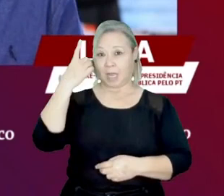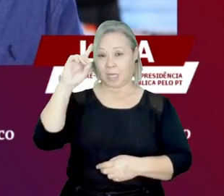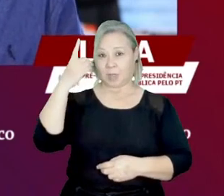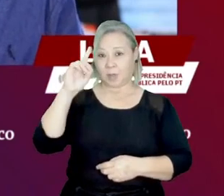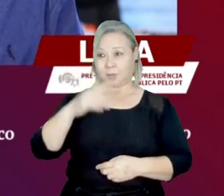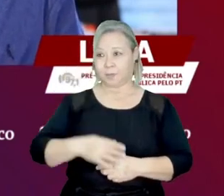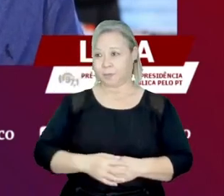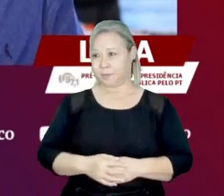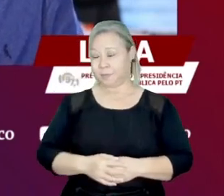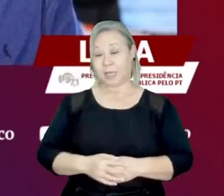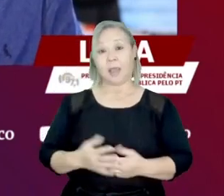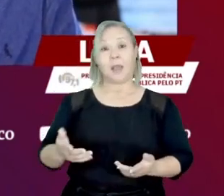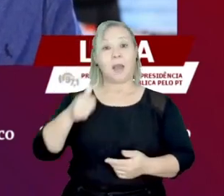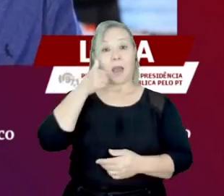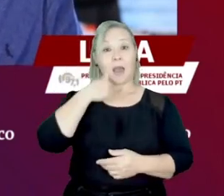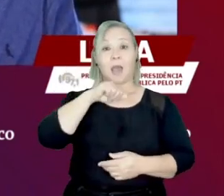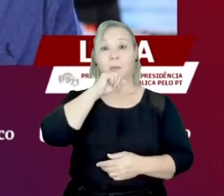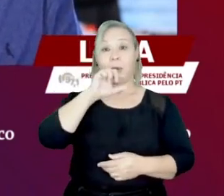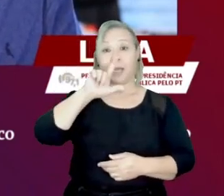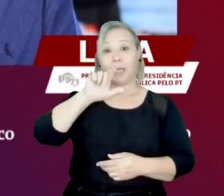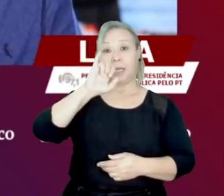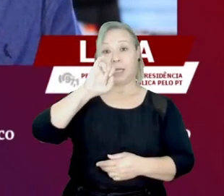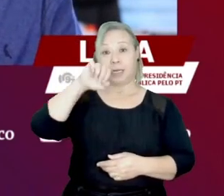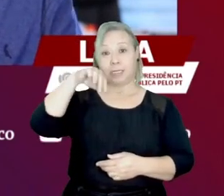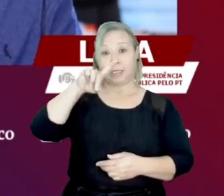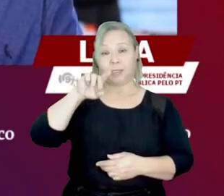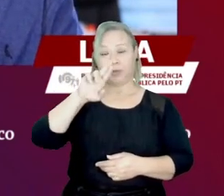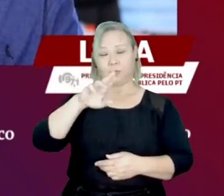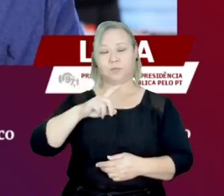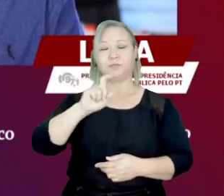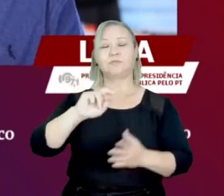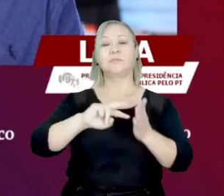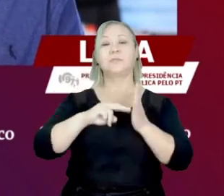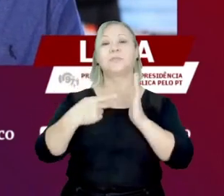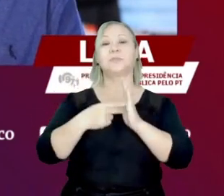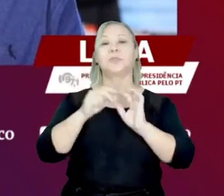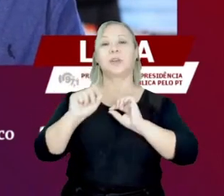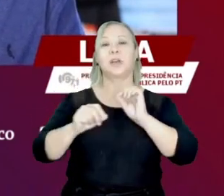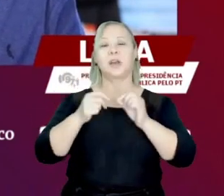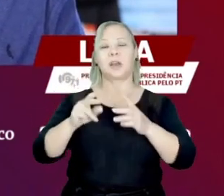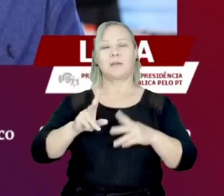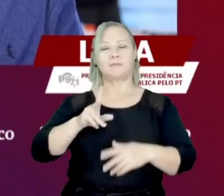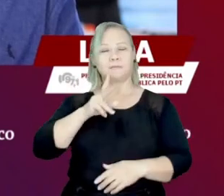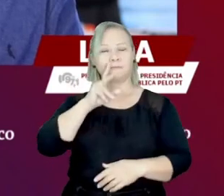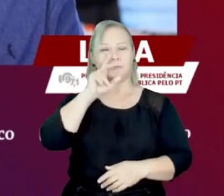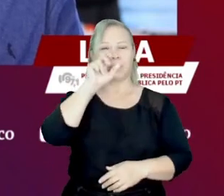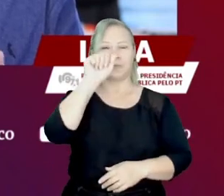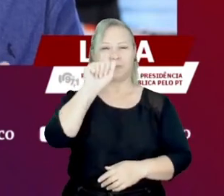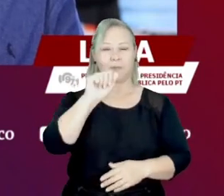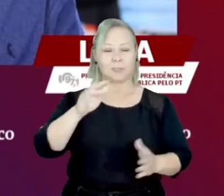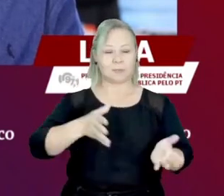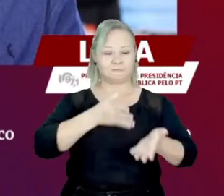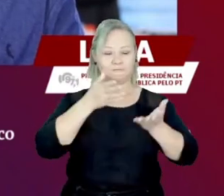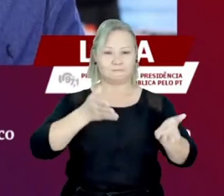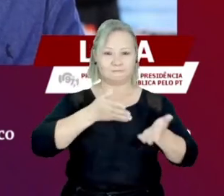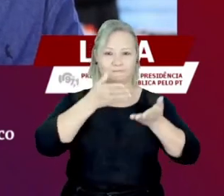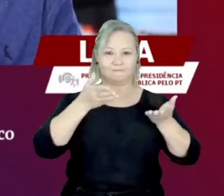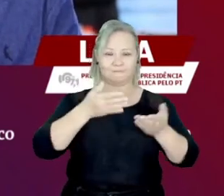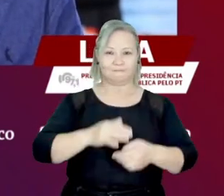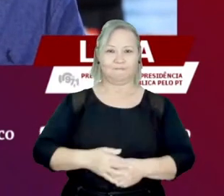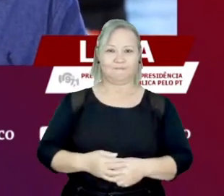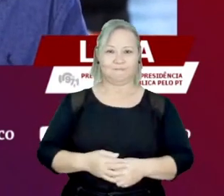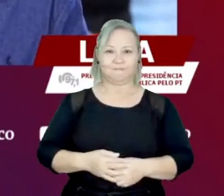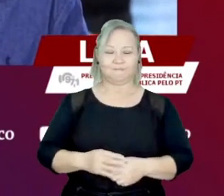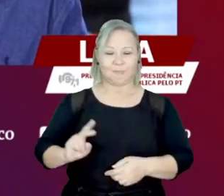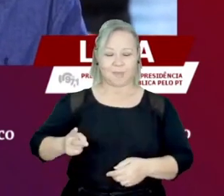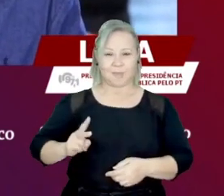eu sigo o ensinamento da Dona Lindu desde que nasci e vou morrer seguindo o ensinamento dela, porque foi a mulher mais extraordinária